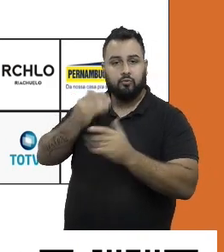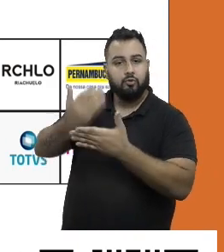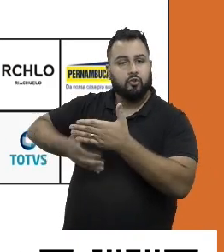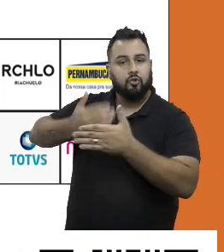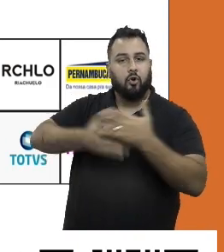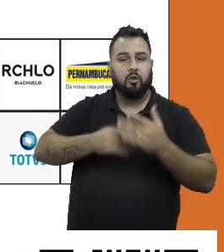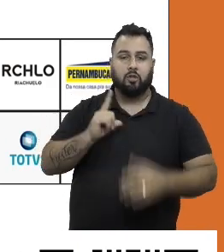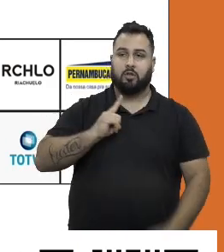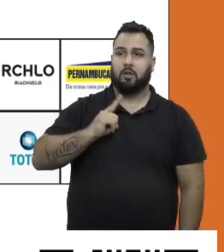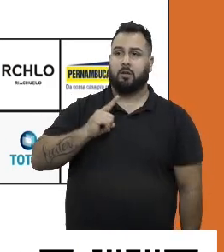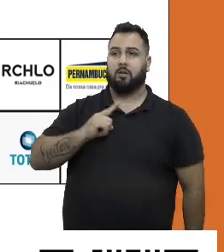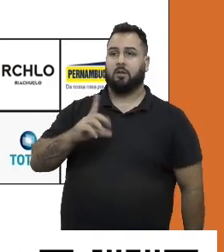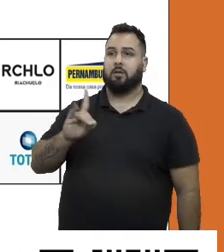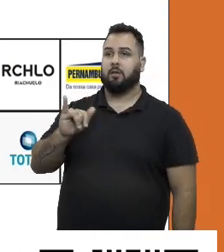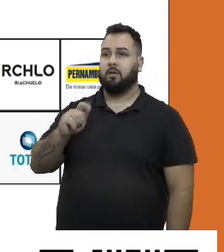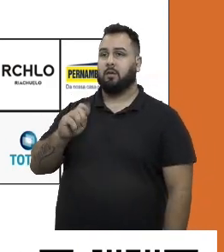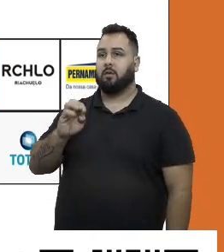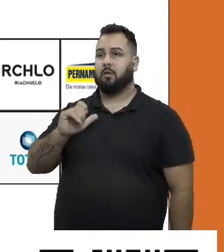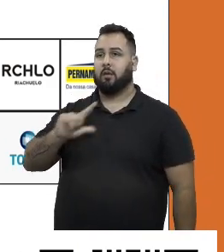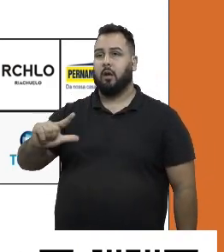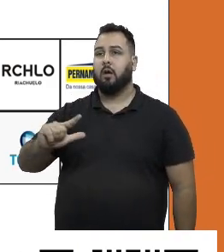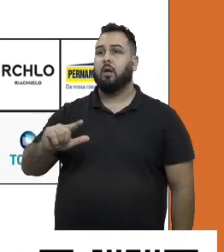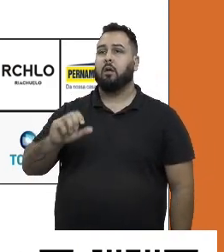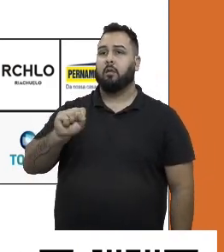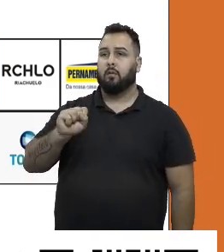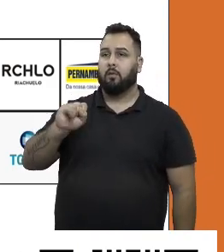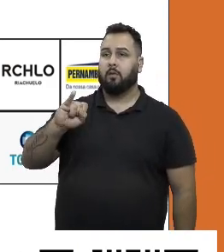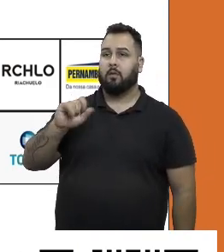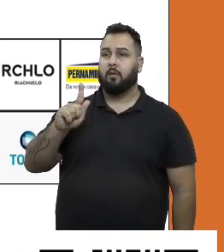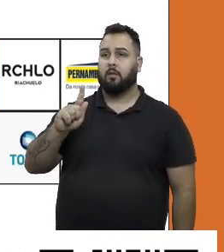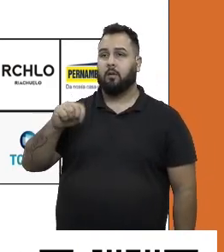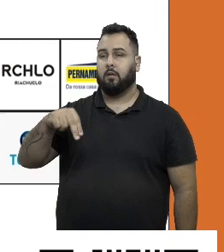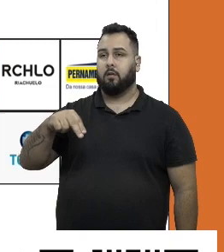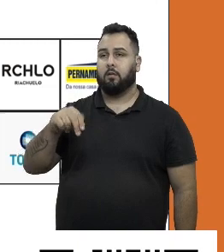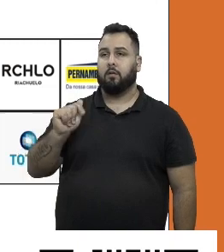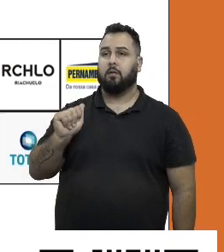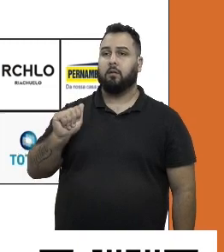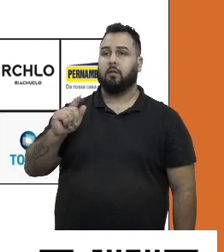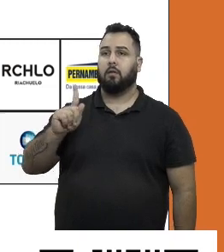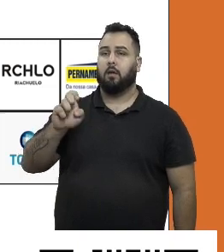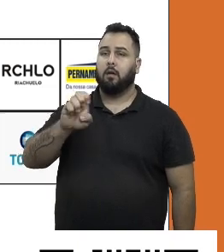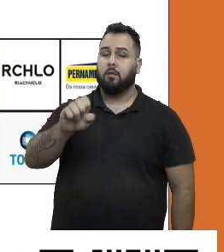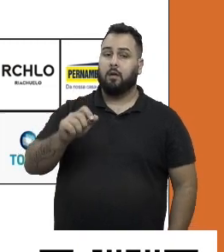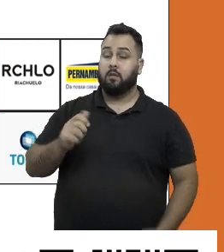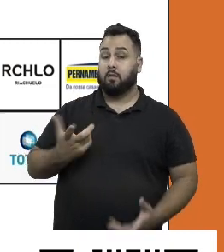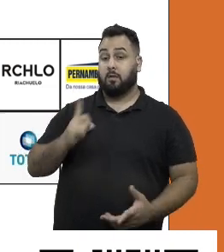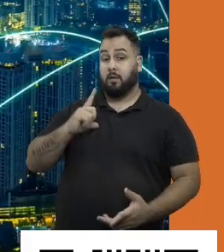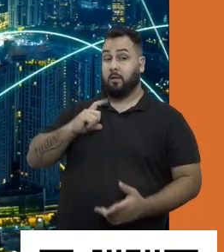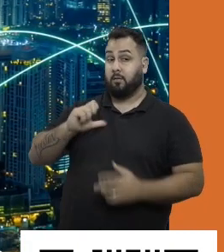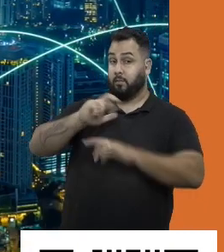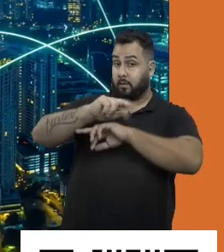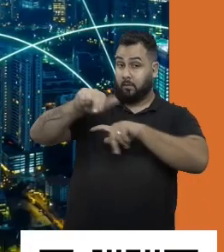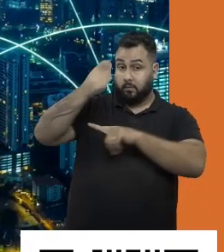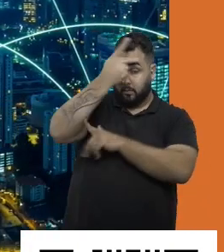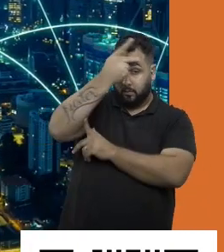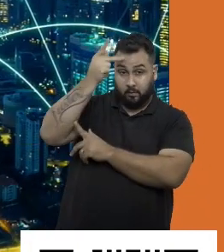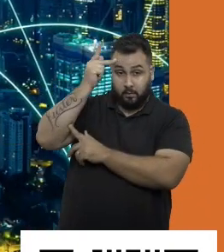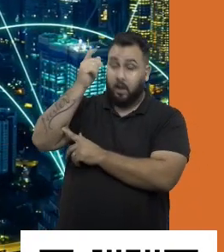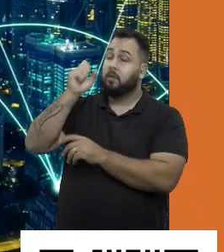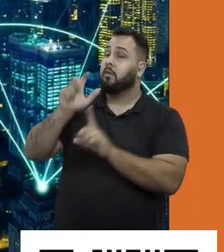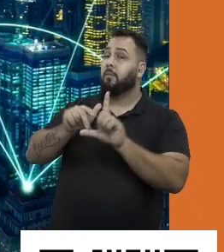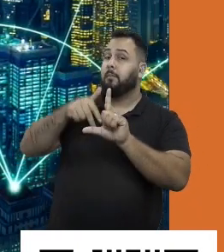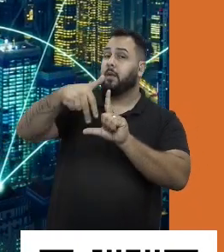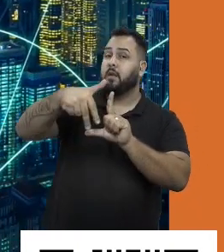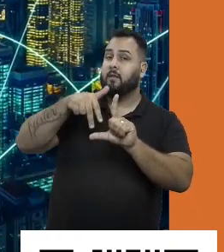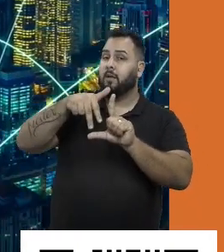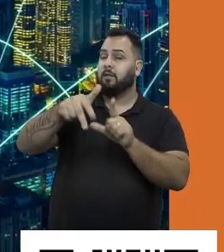digital Sider de hoje a gente tá aí com a galera do metaverso aí também que a gente ajudou a encurtar o caminho e